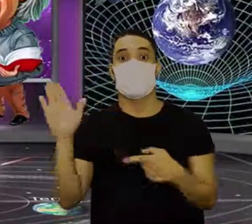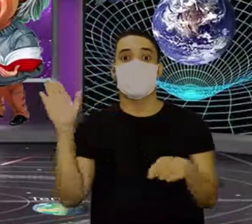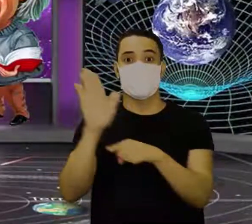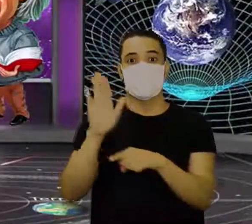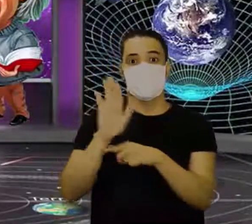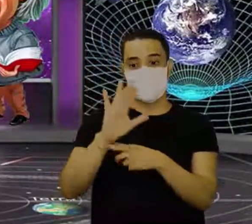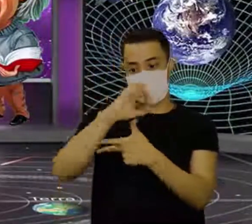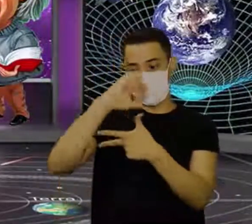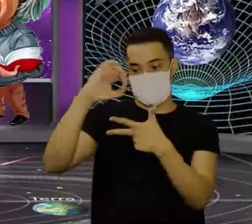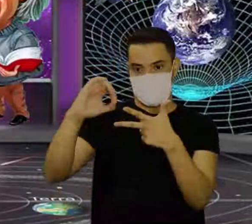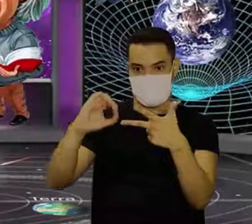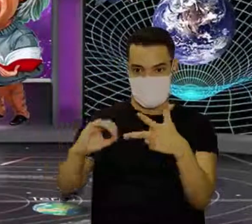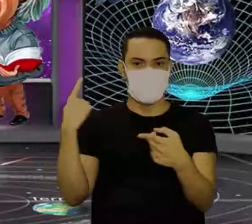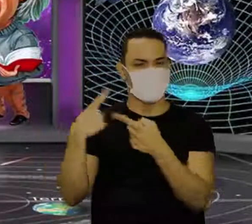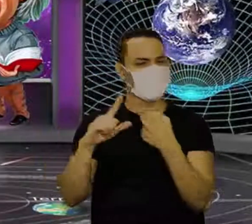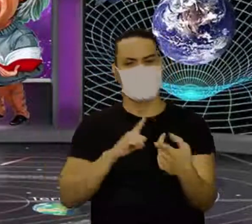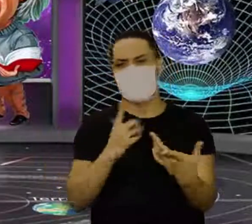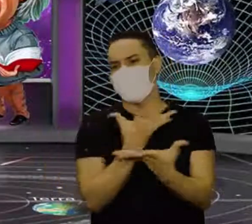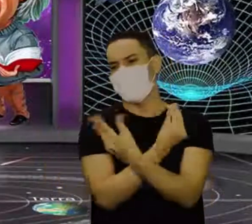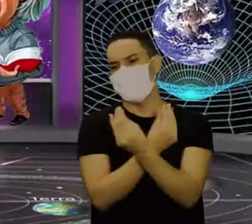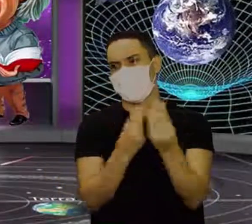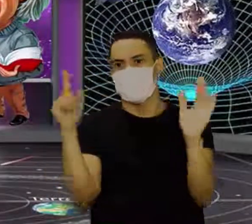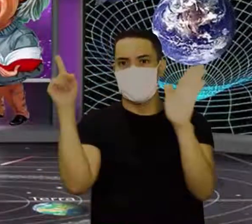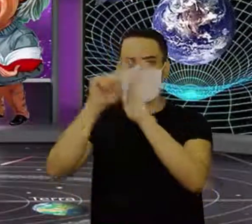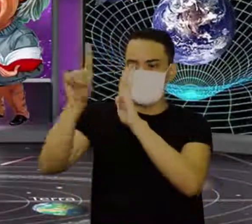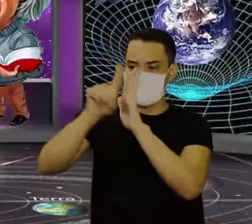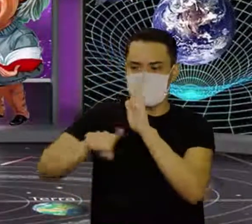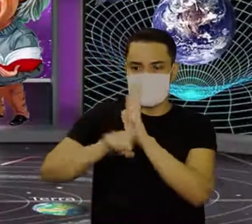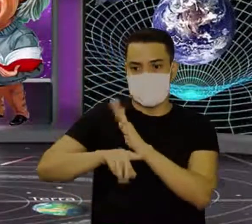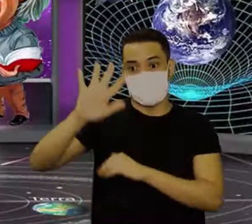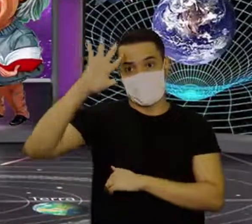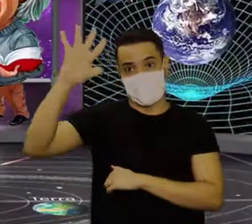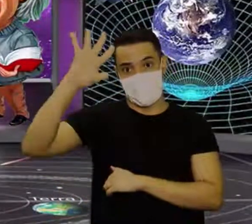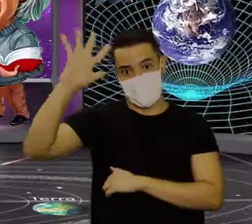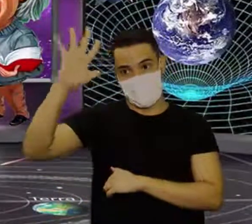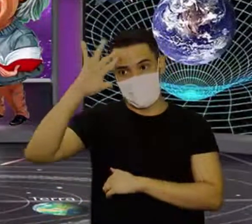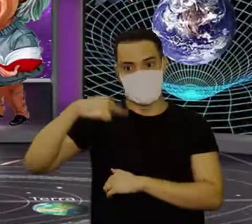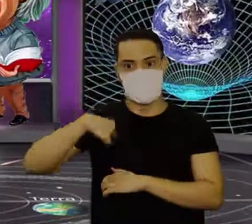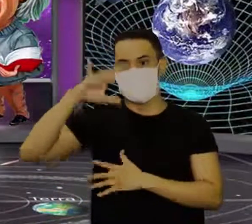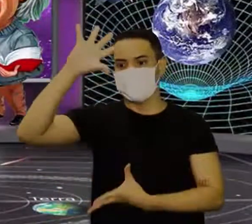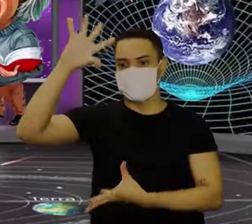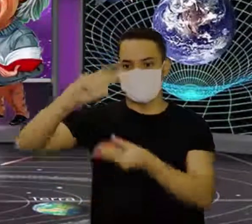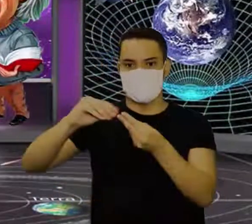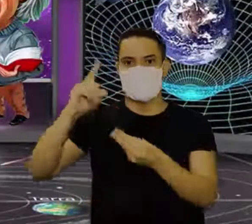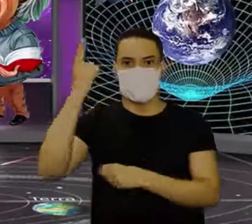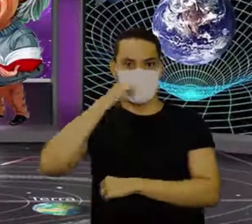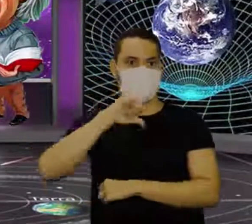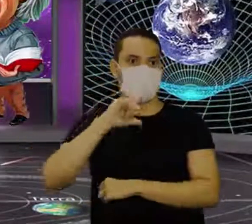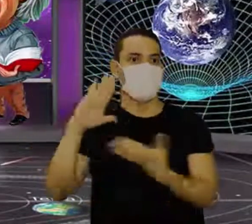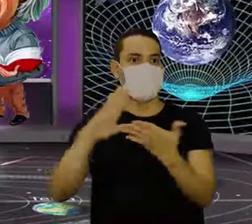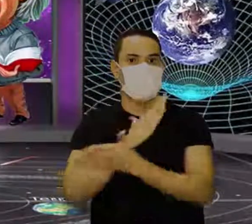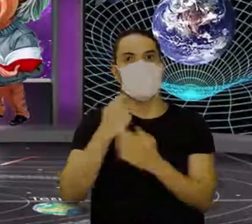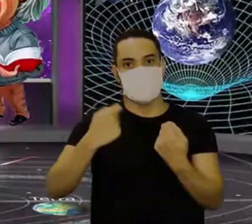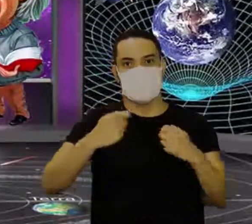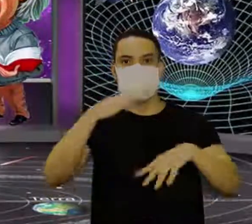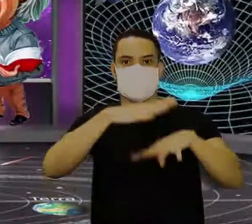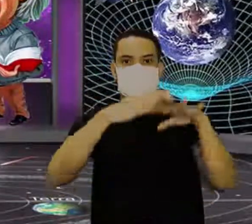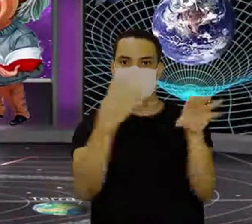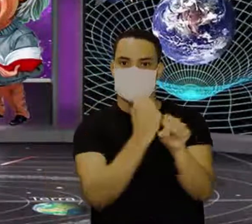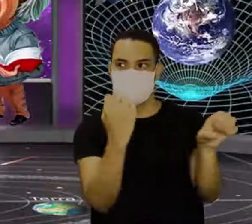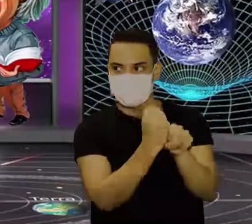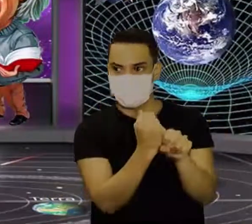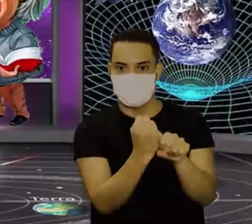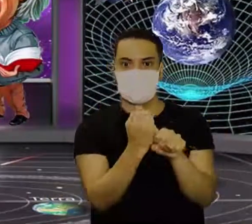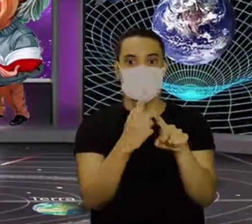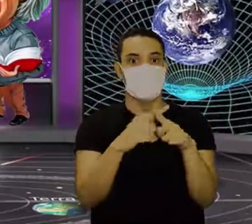Enem. Enem, ele traz muita questão teórica, que você só de raciocínio lógico você acerta. Algumas tem que ter conta, né? Tudo bem,